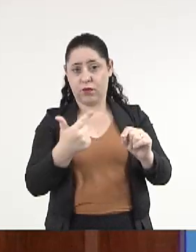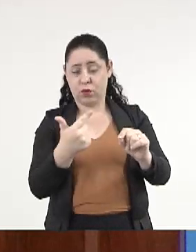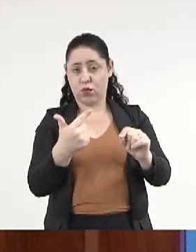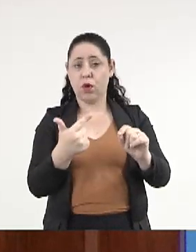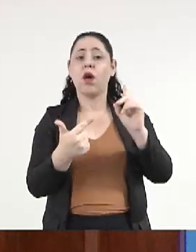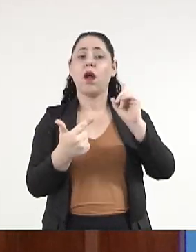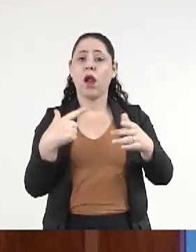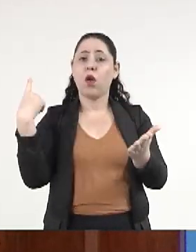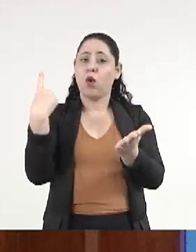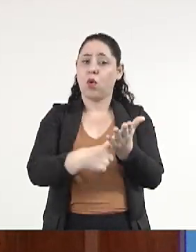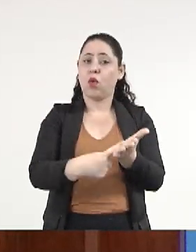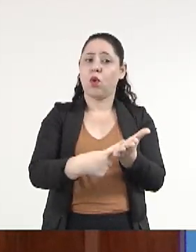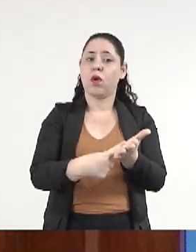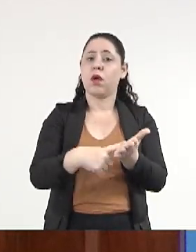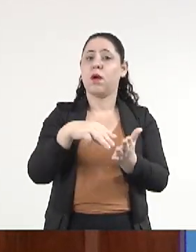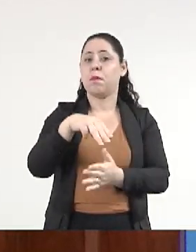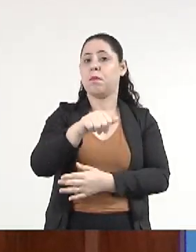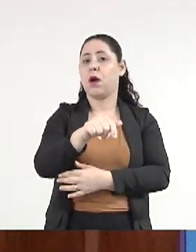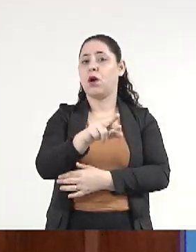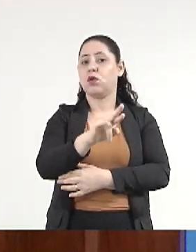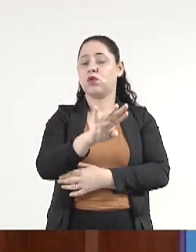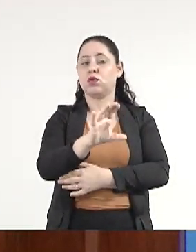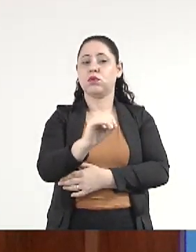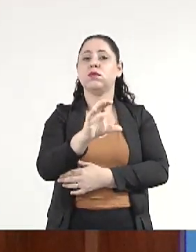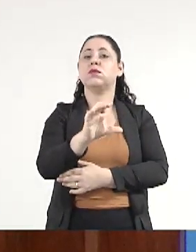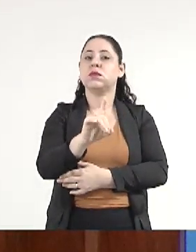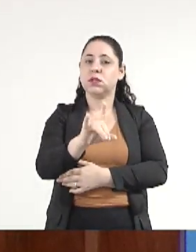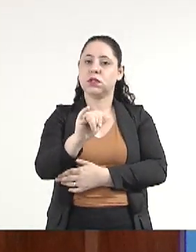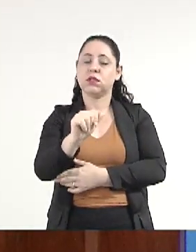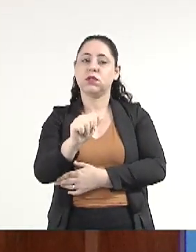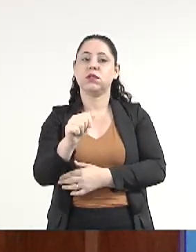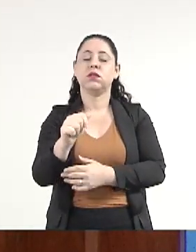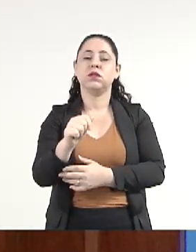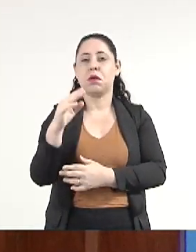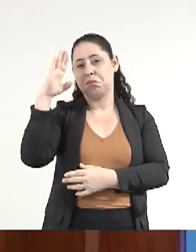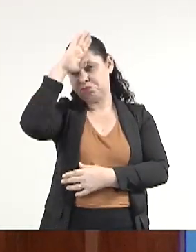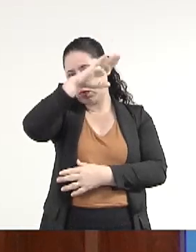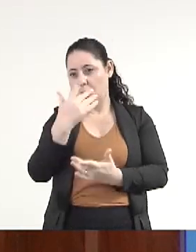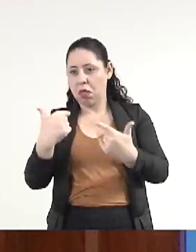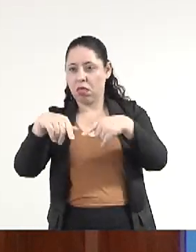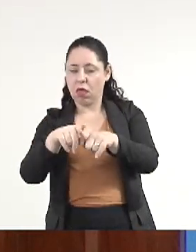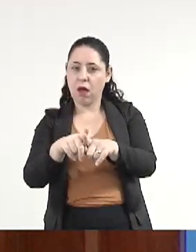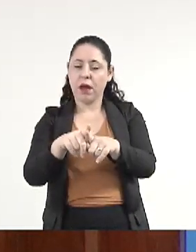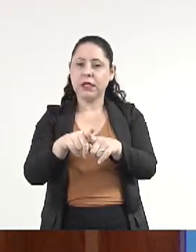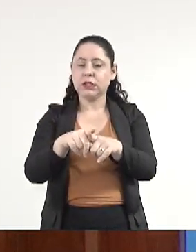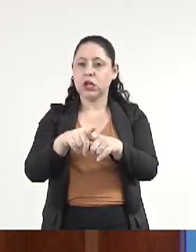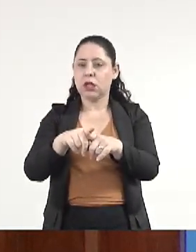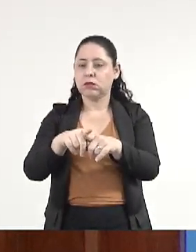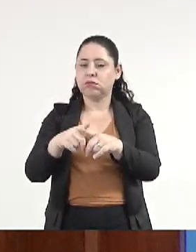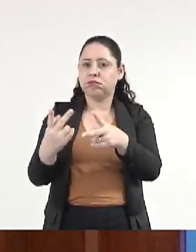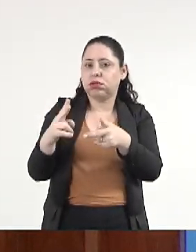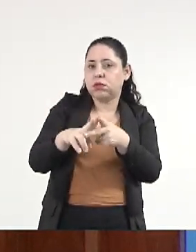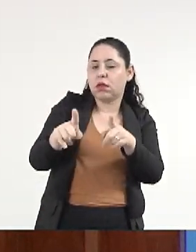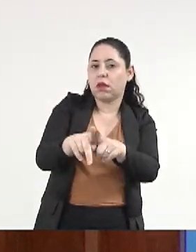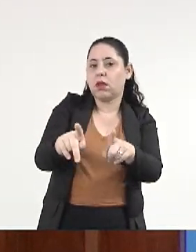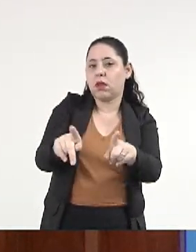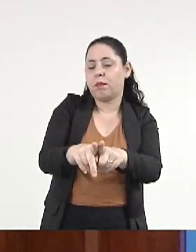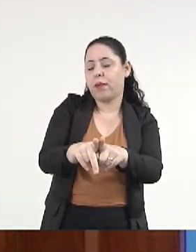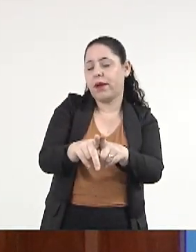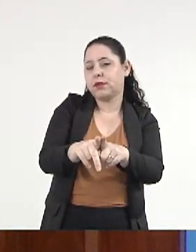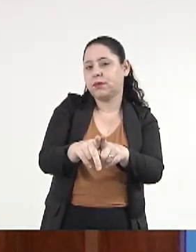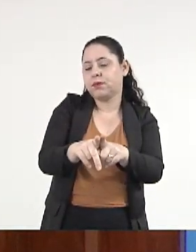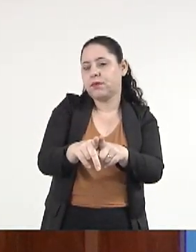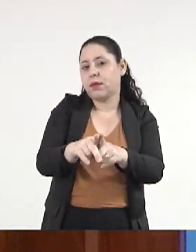foi confirmado por Mauro Cid, ex-braço direito de Bolsonaro, e por materiais apreendidos com o general da